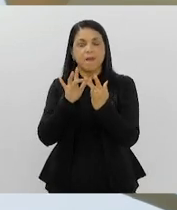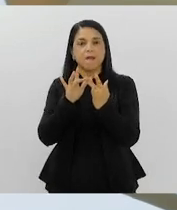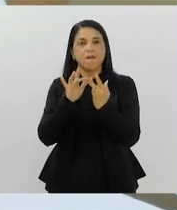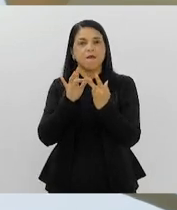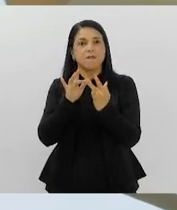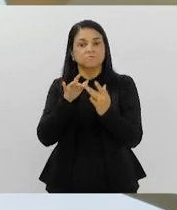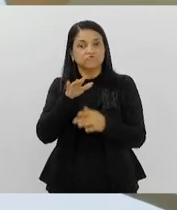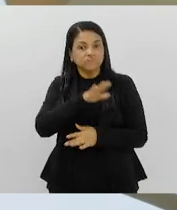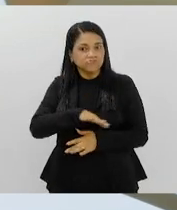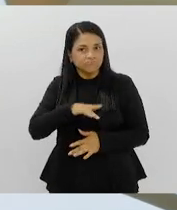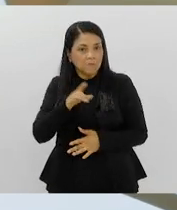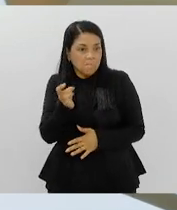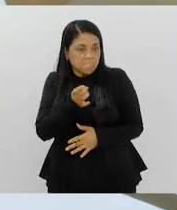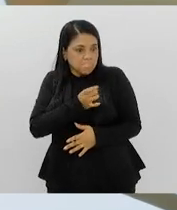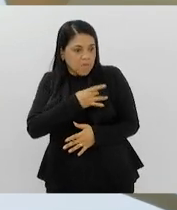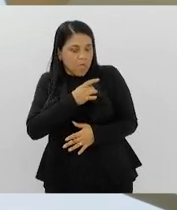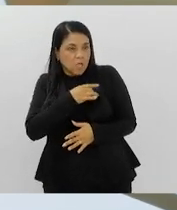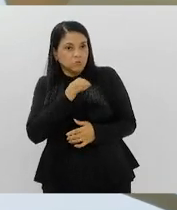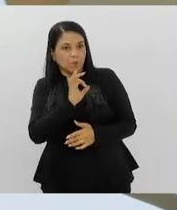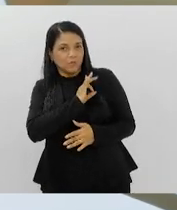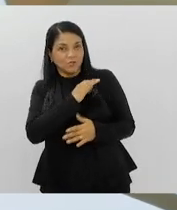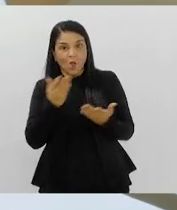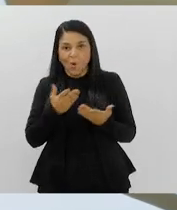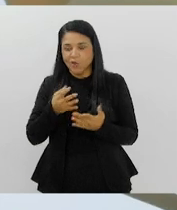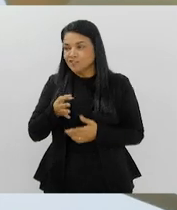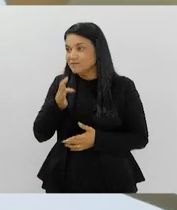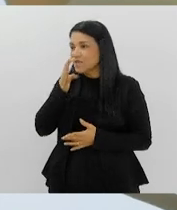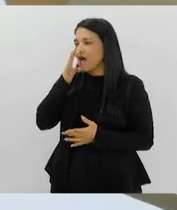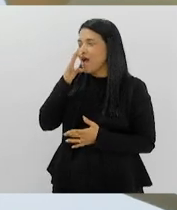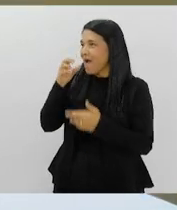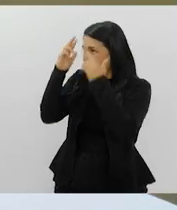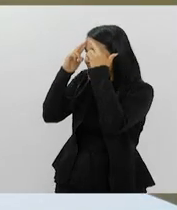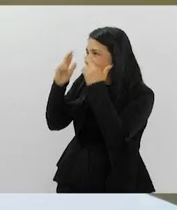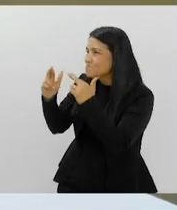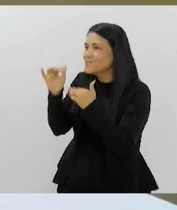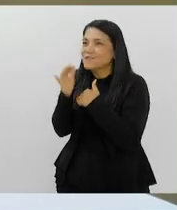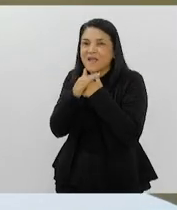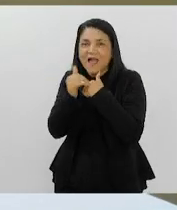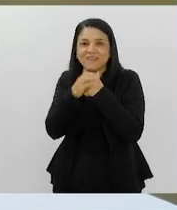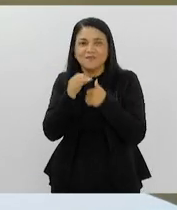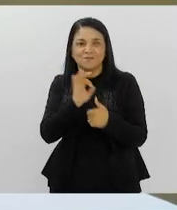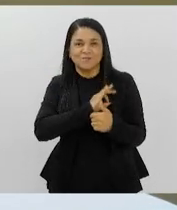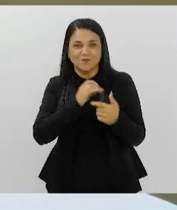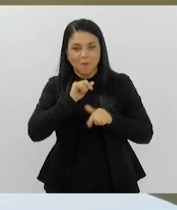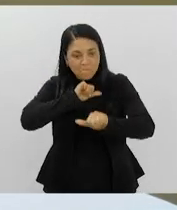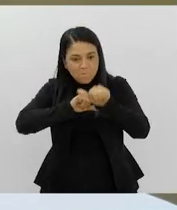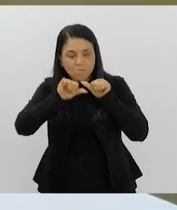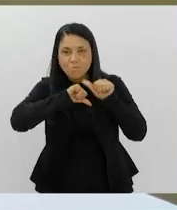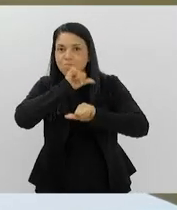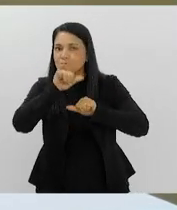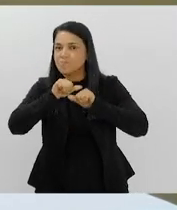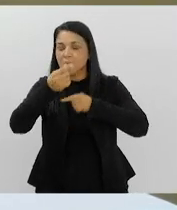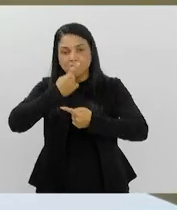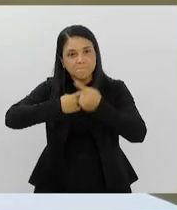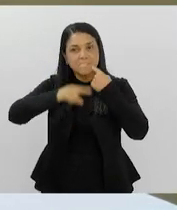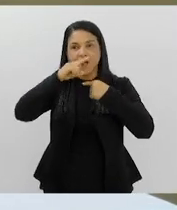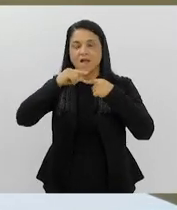medo da polícia, hoje elas têm admiração, respeito, carinho. Né, você pode ver aí as